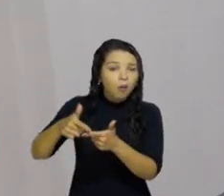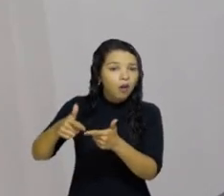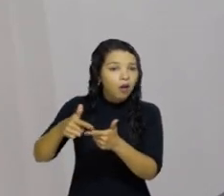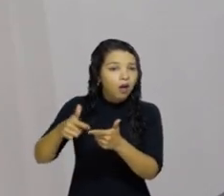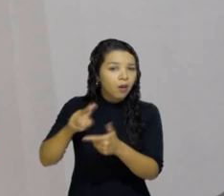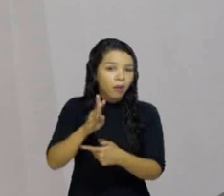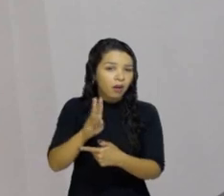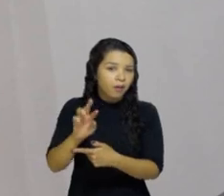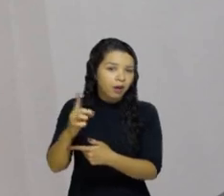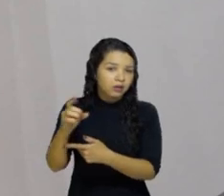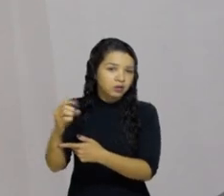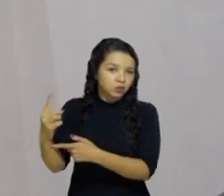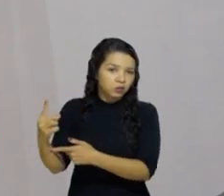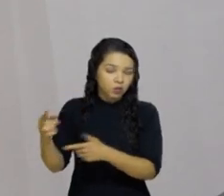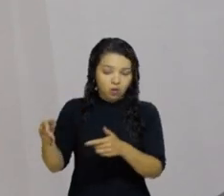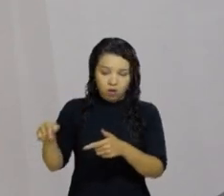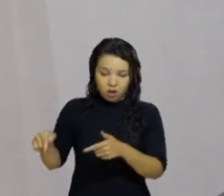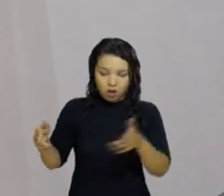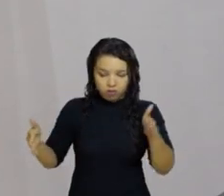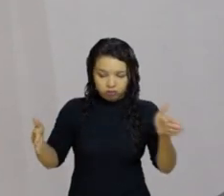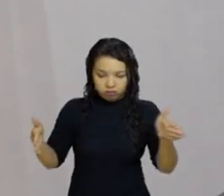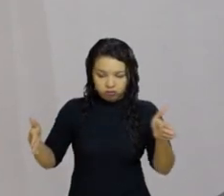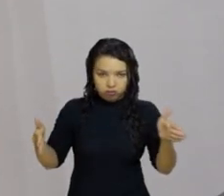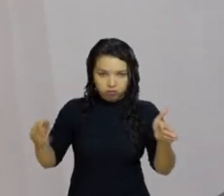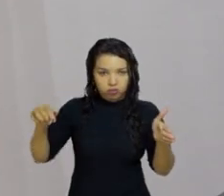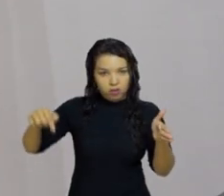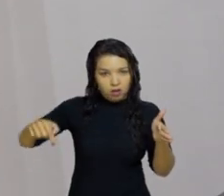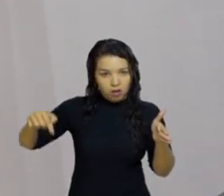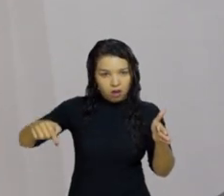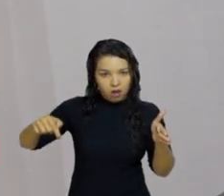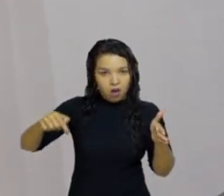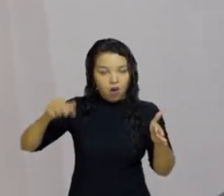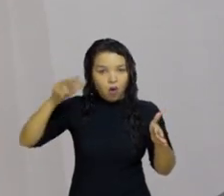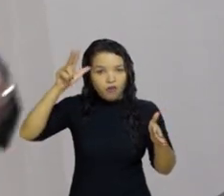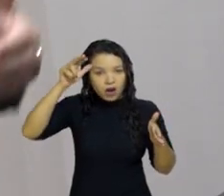Celso Ramos até Barra Velha, Joinville, toda